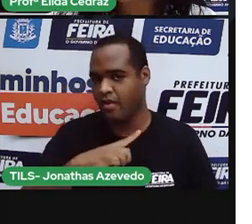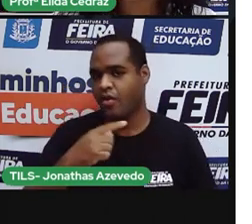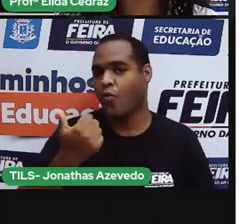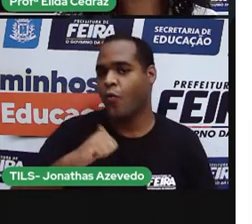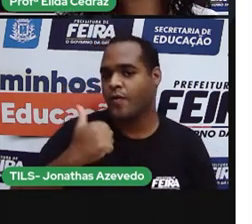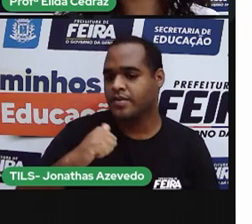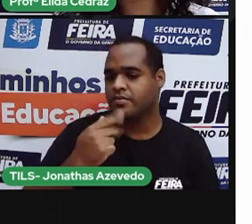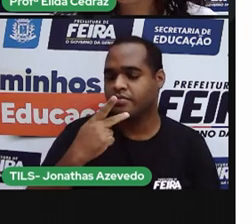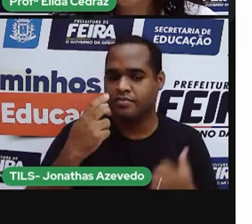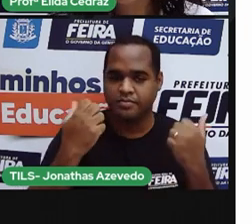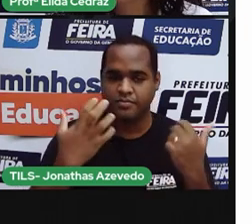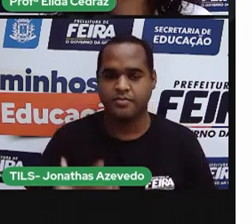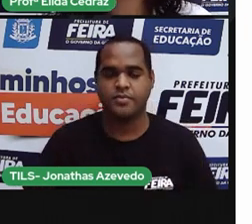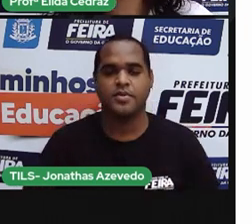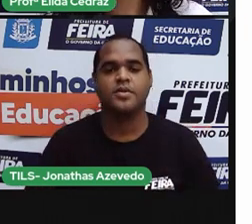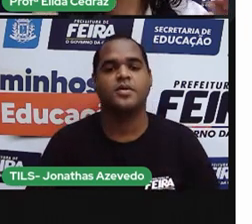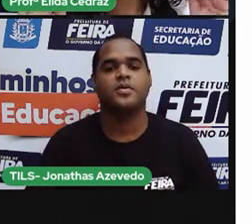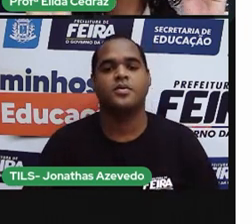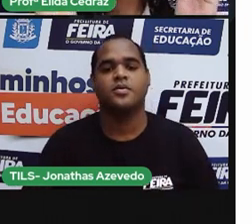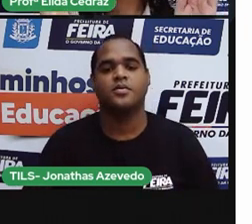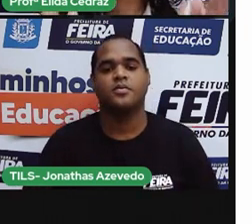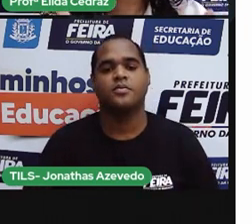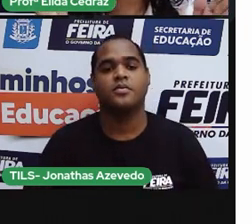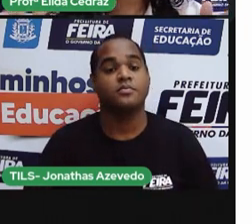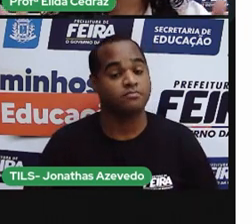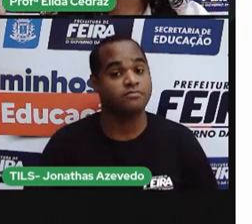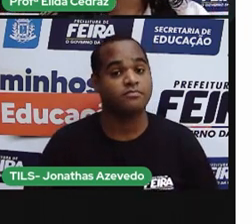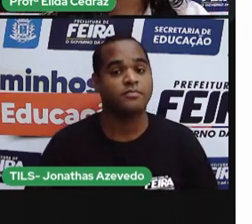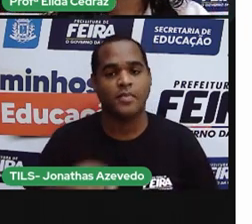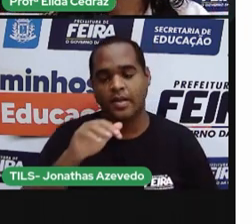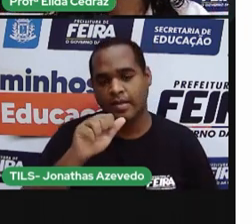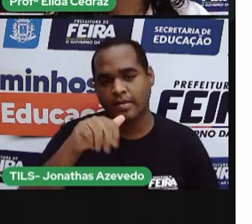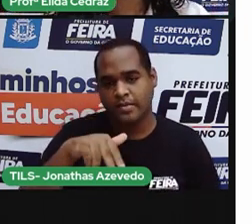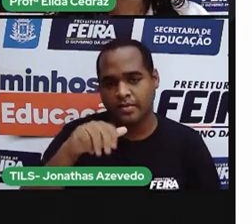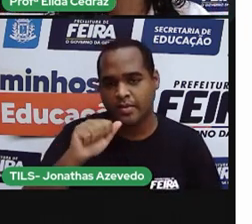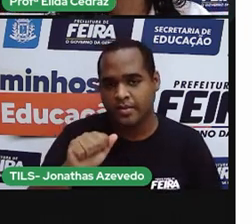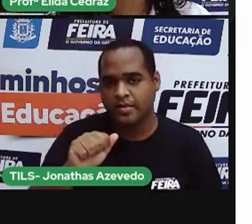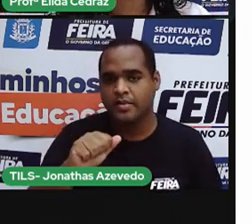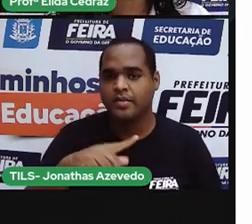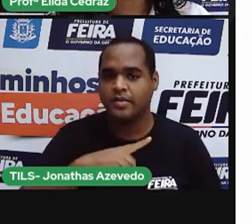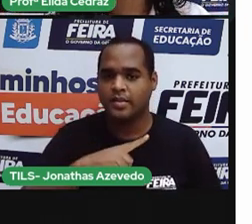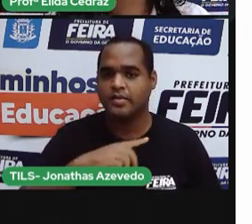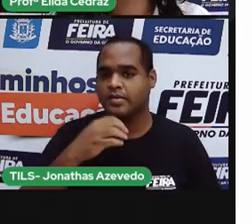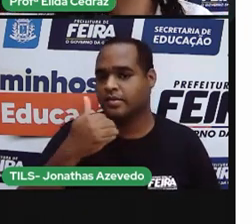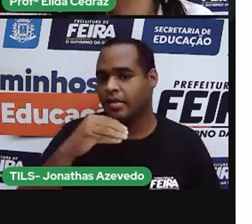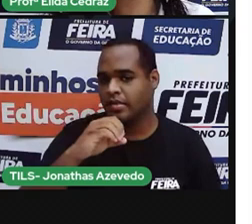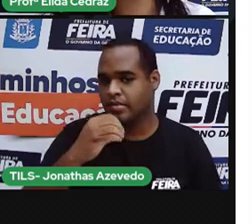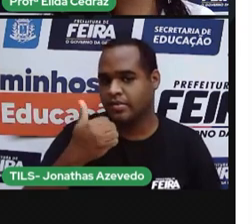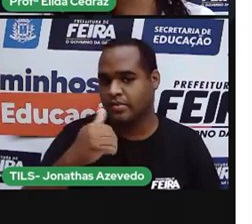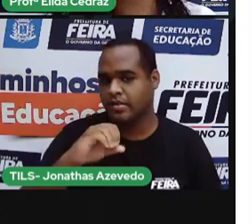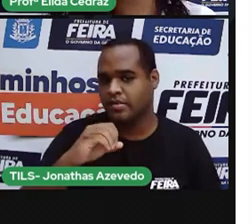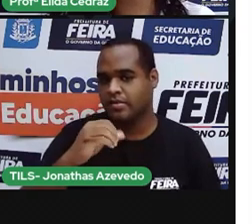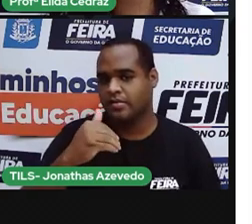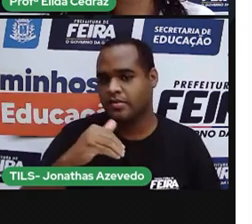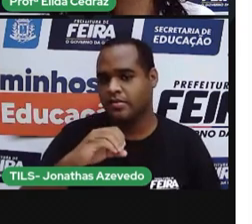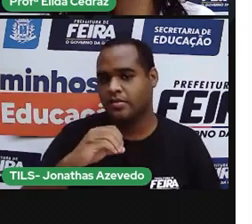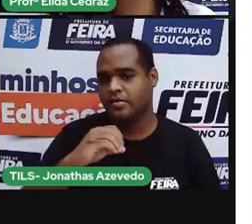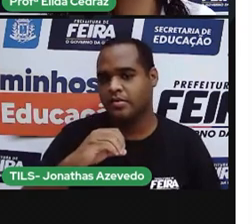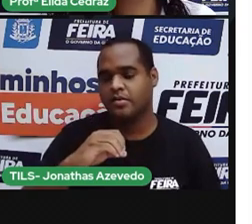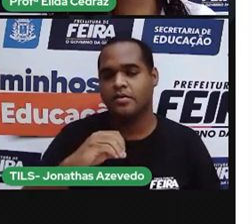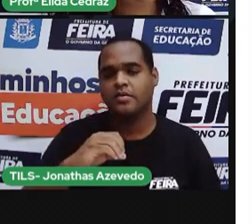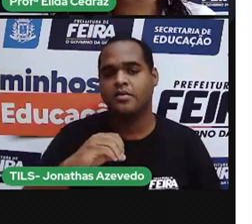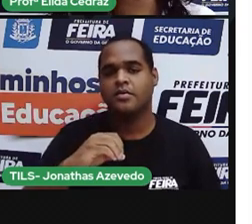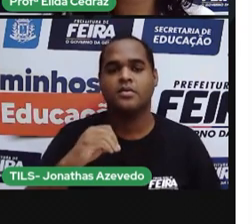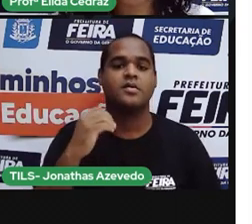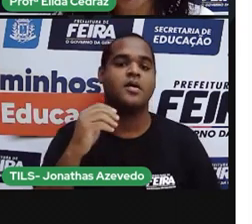e Ana tinha 10. Quando eles compararam a quantidade de bolinhas, eles perceberam